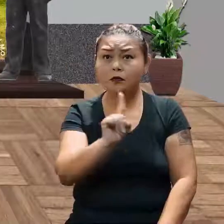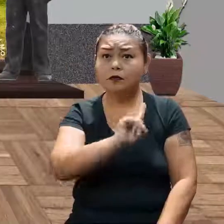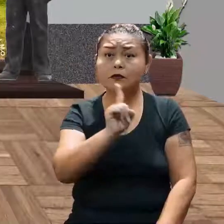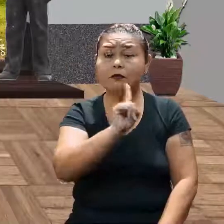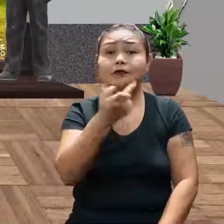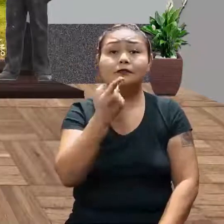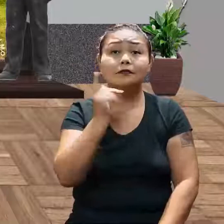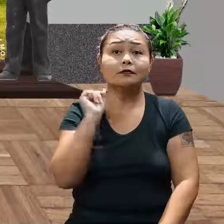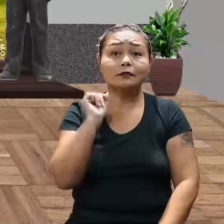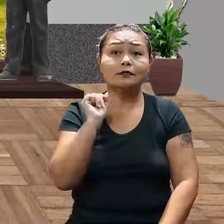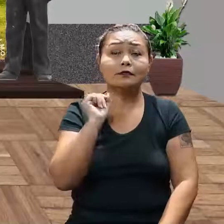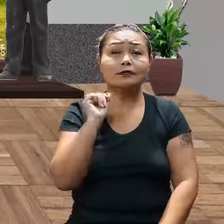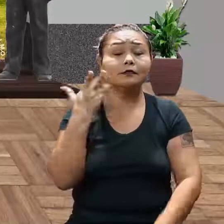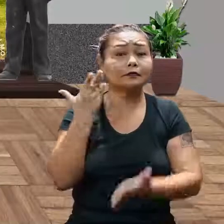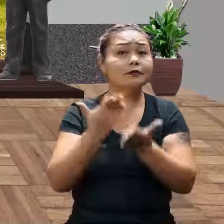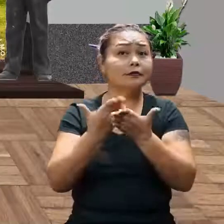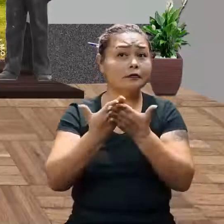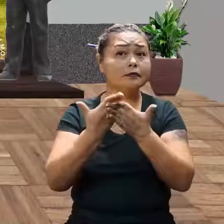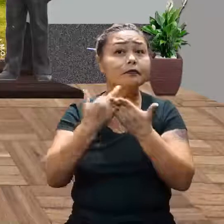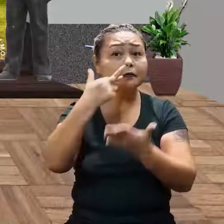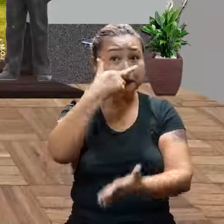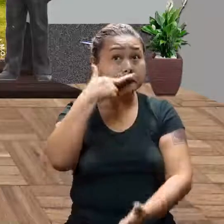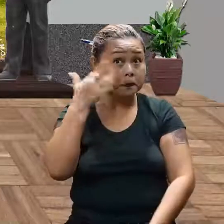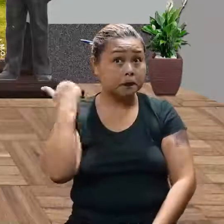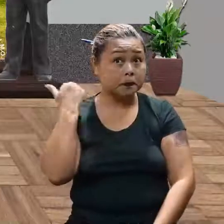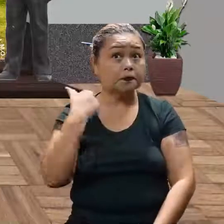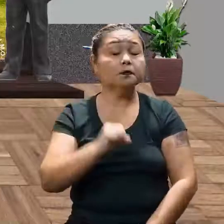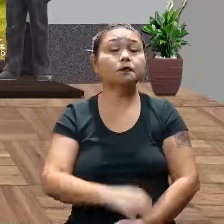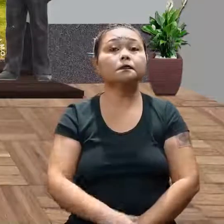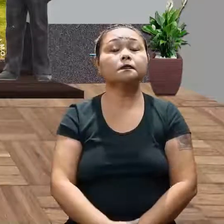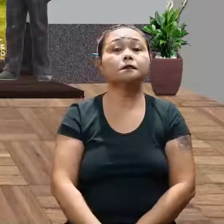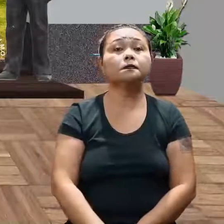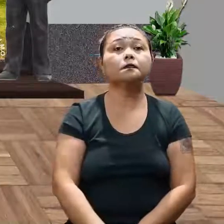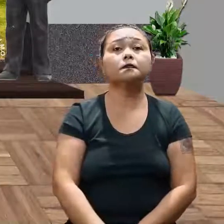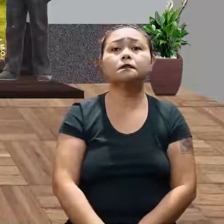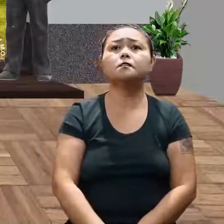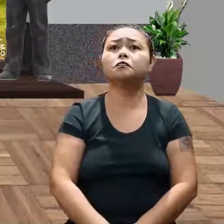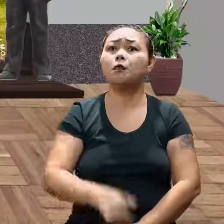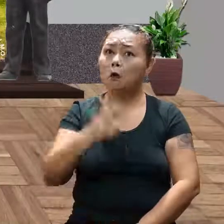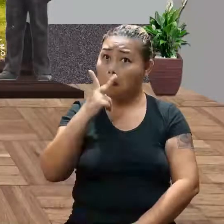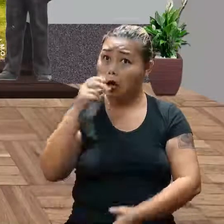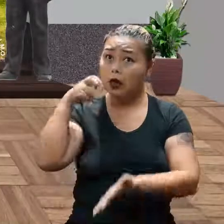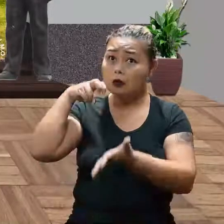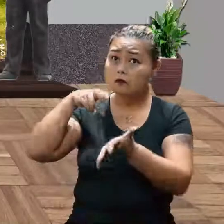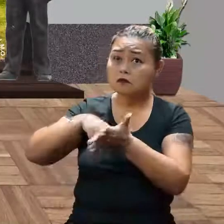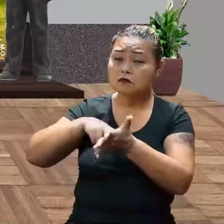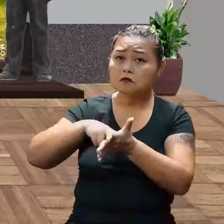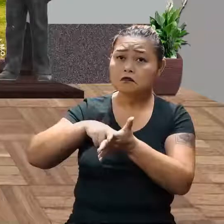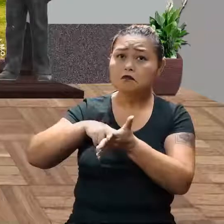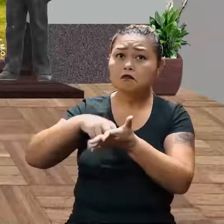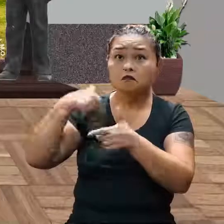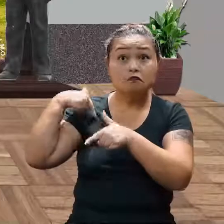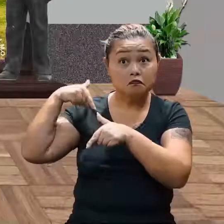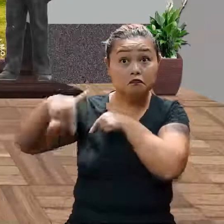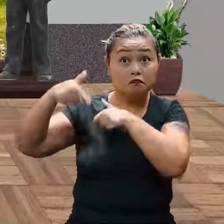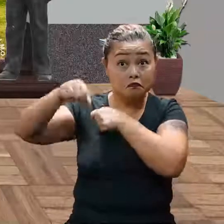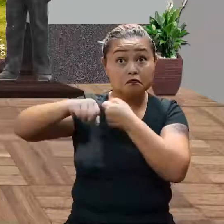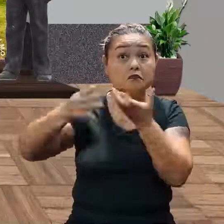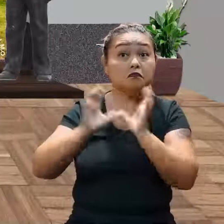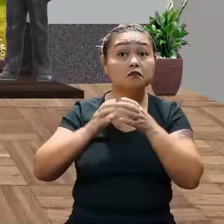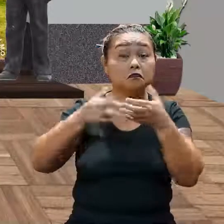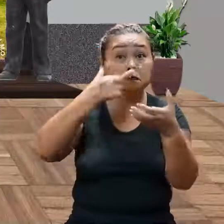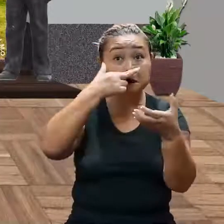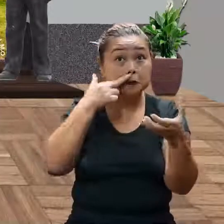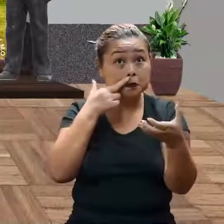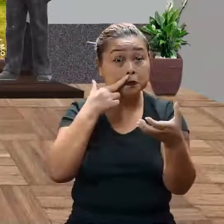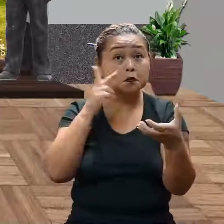falamos na aula passada sobre Rondon, era castigo vir trabalhar na expedição Rondon,